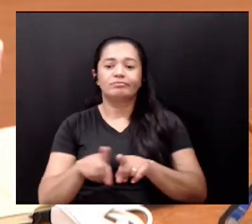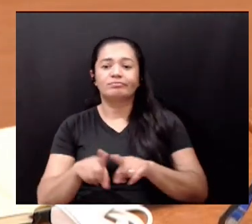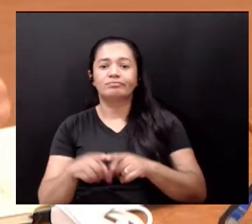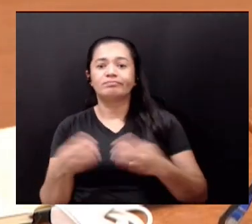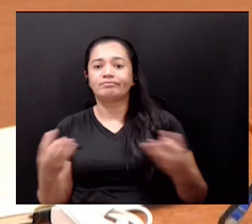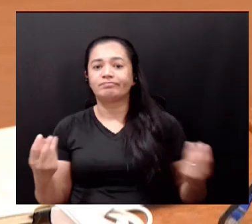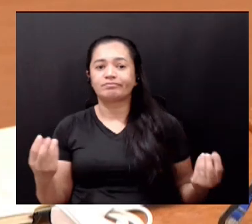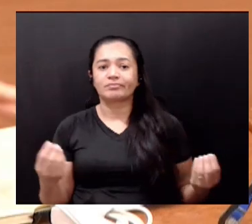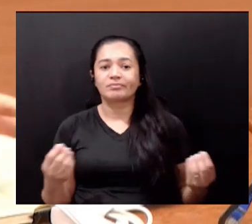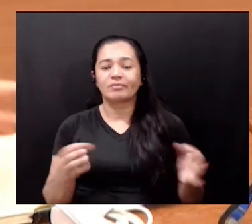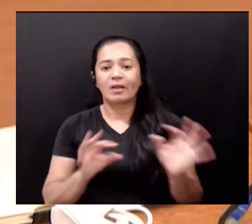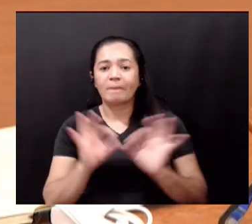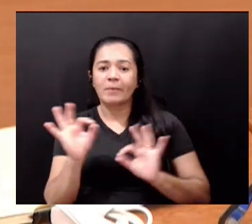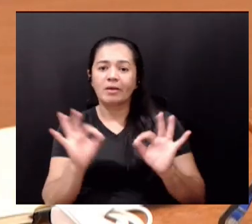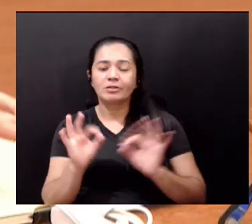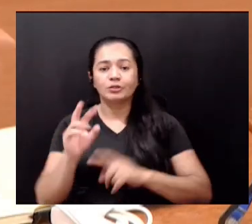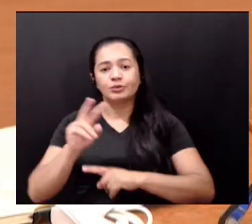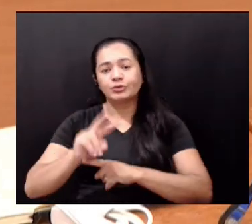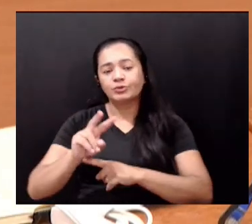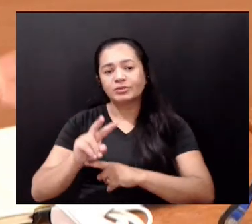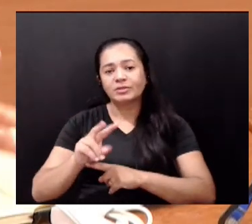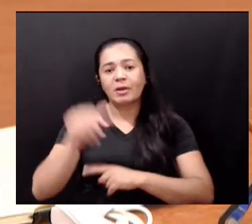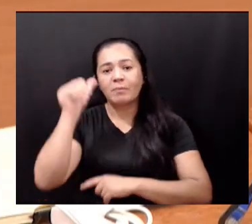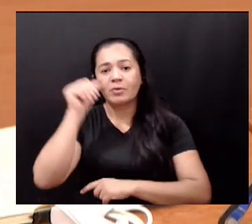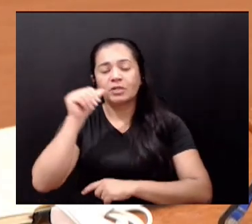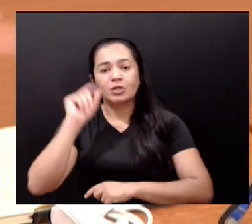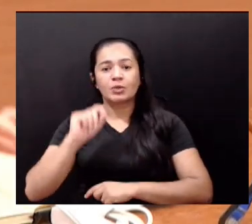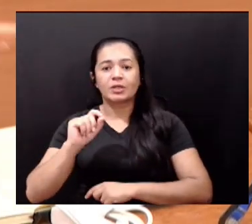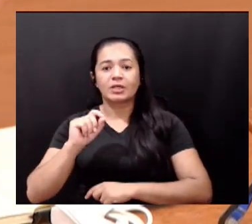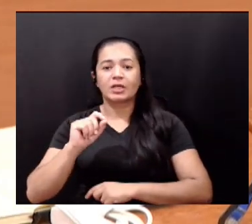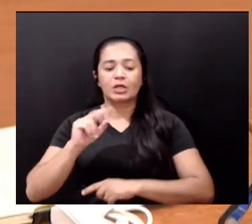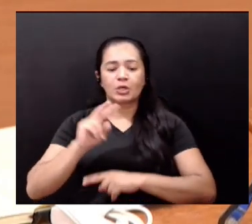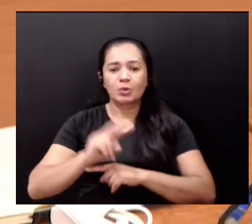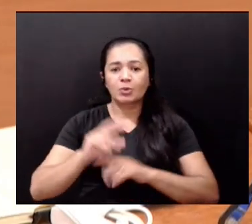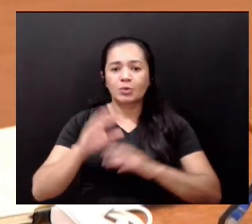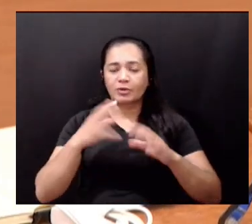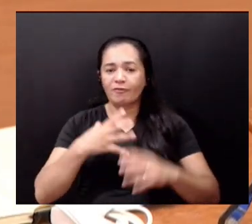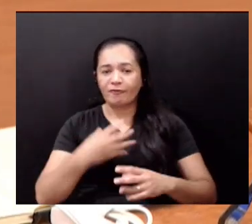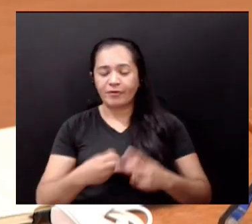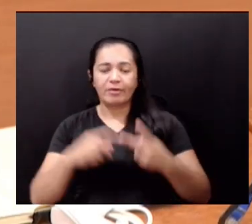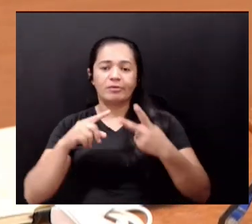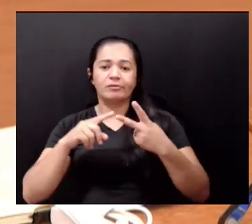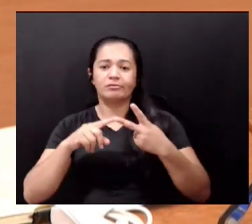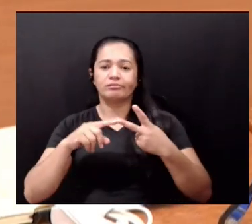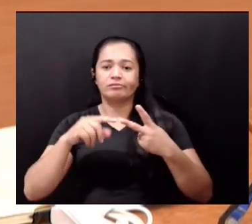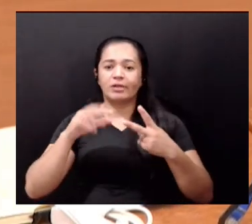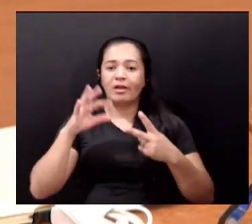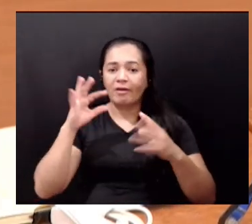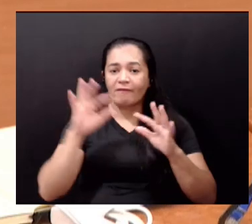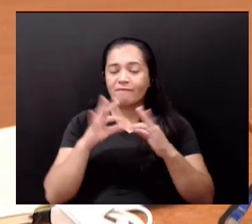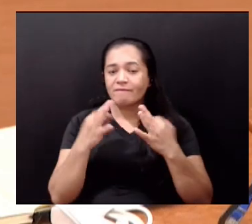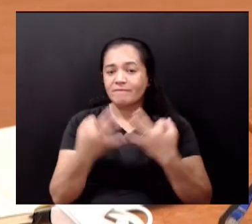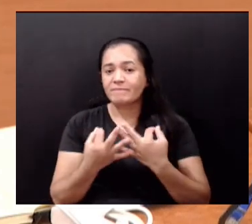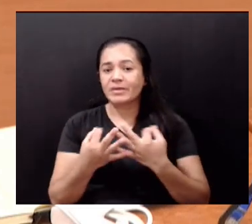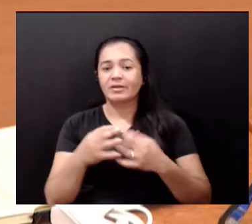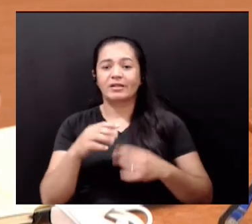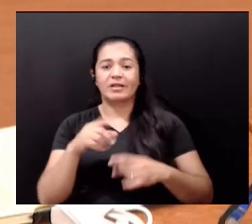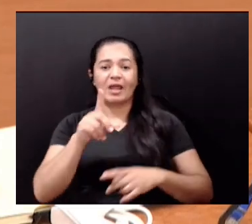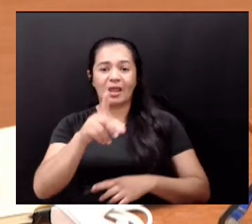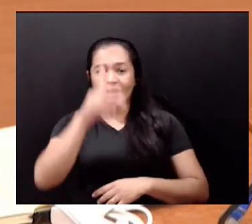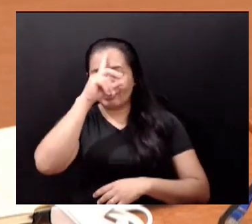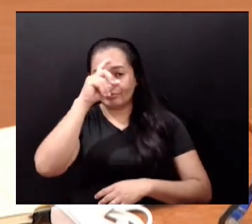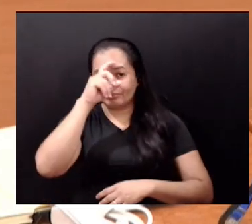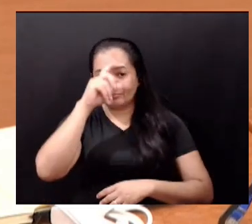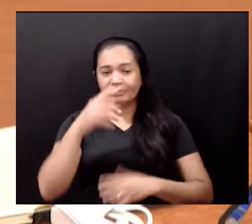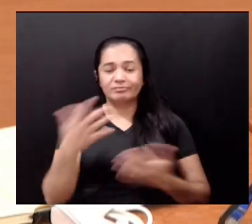desse cuidado. São as mulheres que ficam com os filhos, com os parentes, nos hospitais, em casa. Então, esse avanço da destruição dos serviços